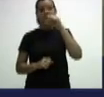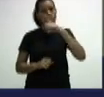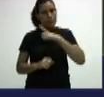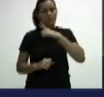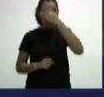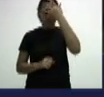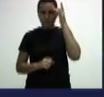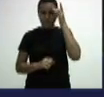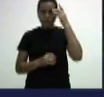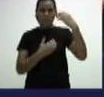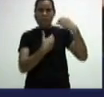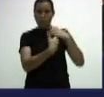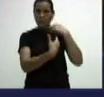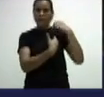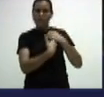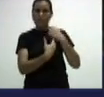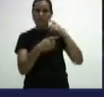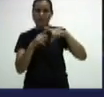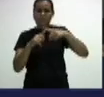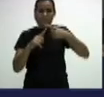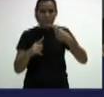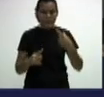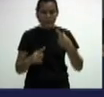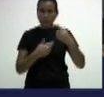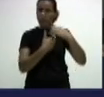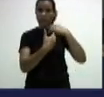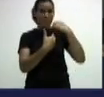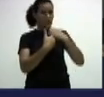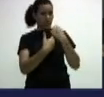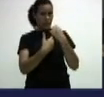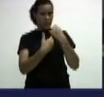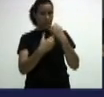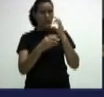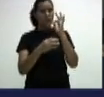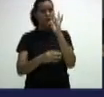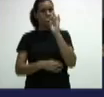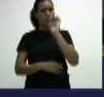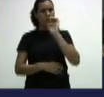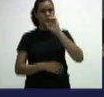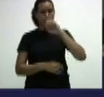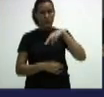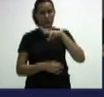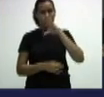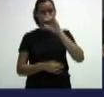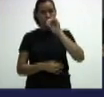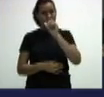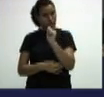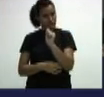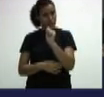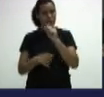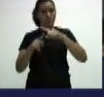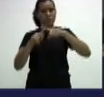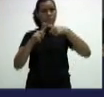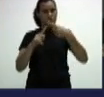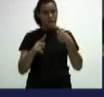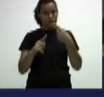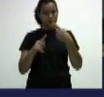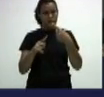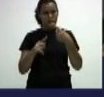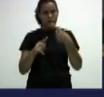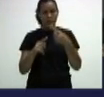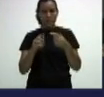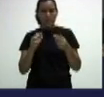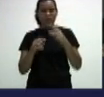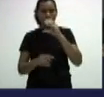que nos orienta, na verdade, eles só nos orientam na técnica. Porque na ideia, conteúdo, no não. pensamento,